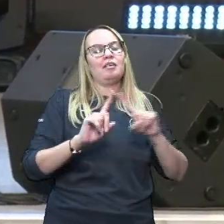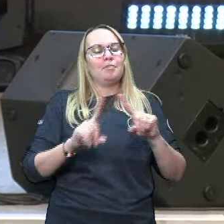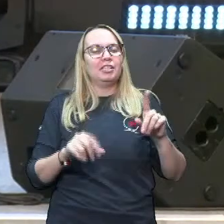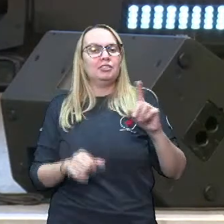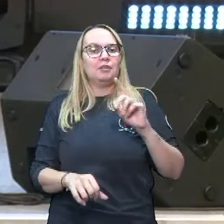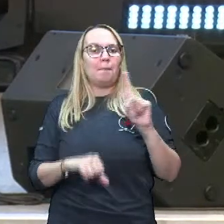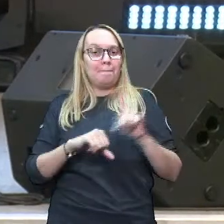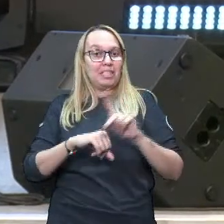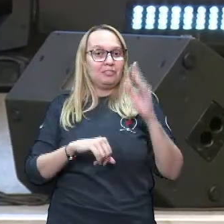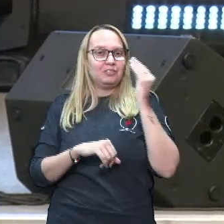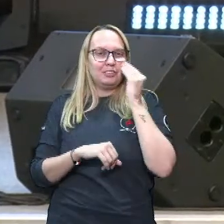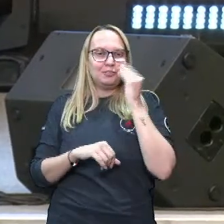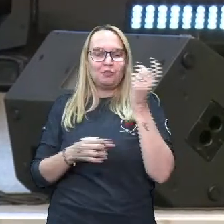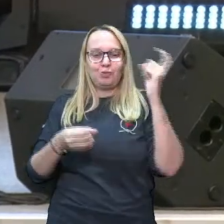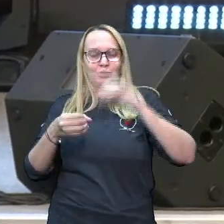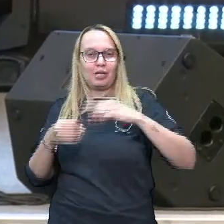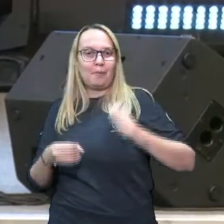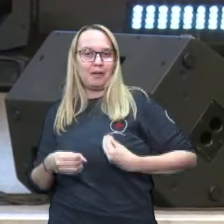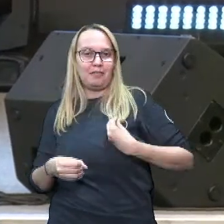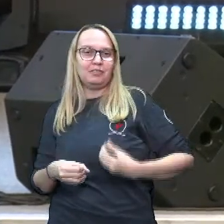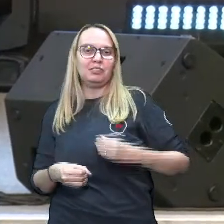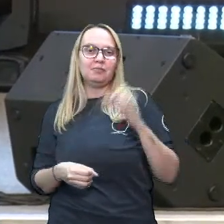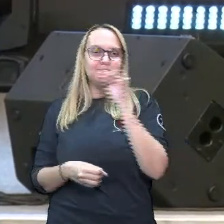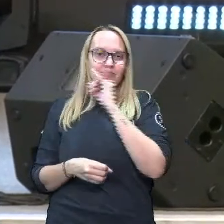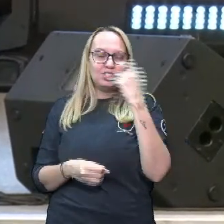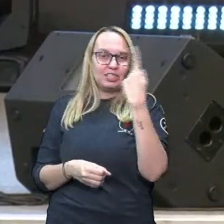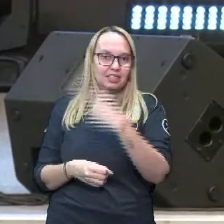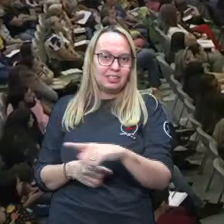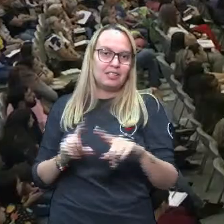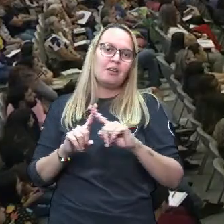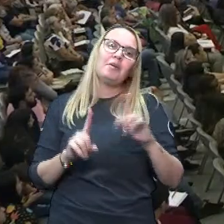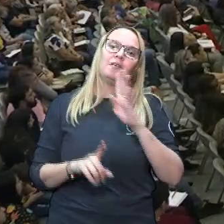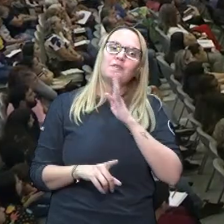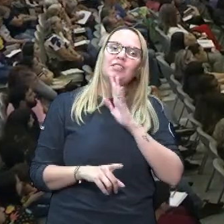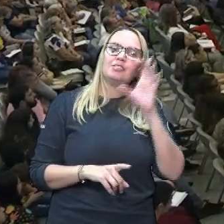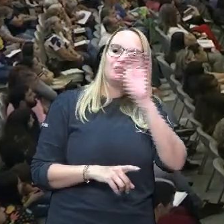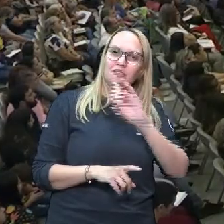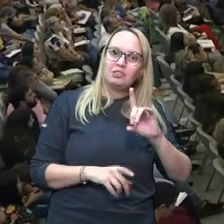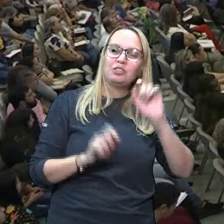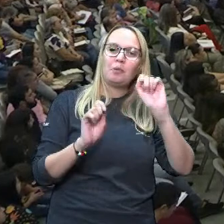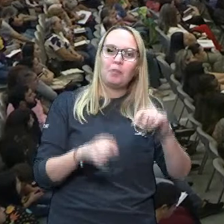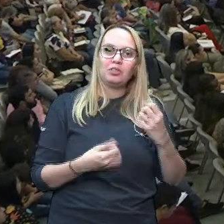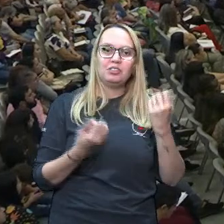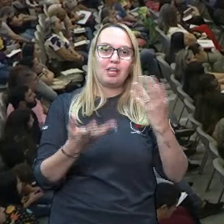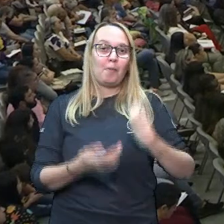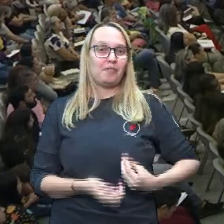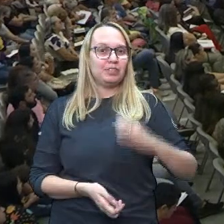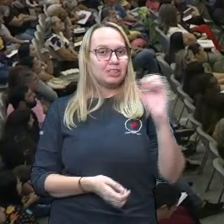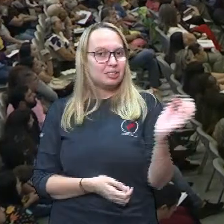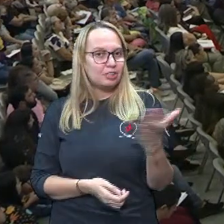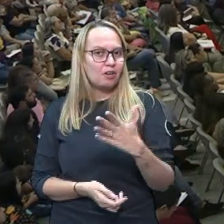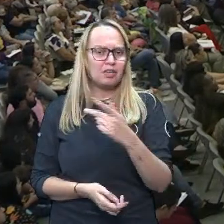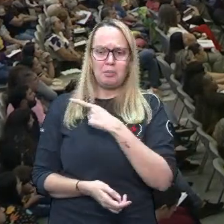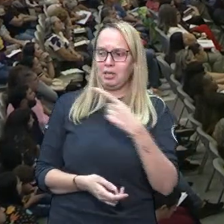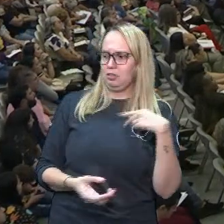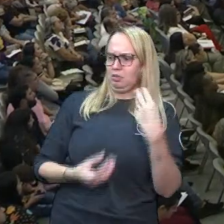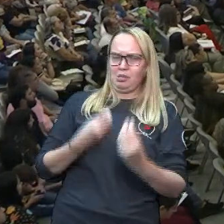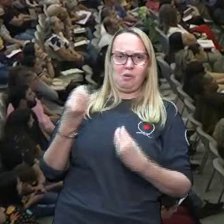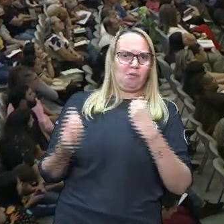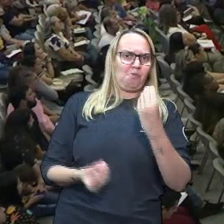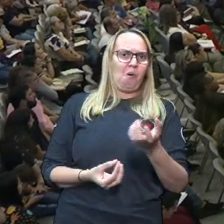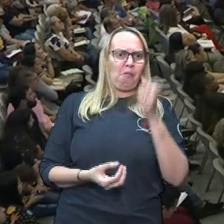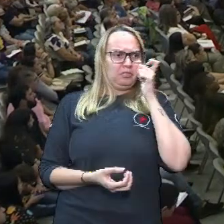mas eu conheço um Deus que insiste em fazer você viver uma vida nova. Pastor, como é que é isso, pastor? É